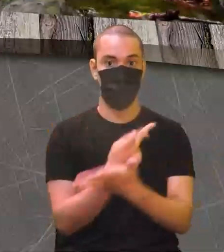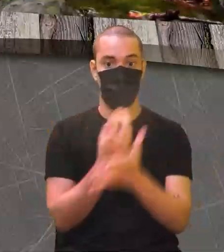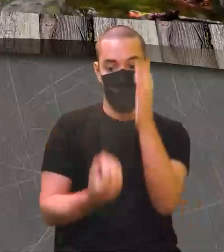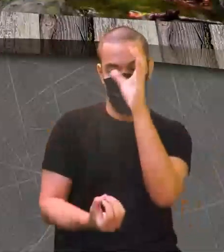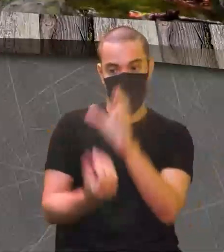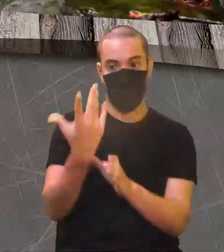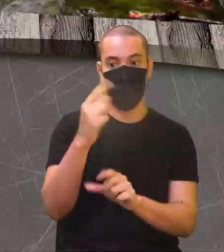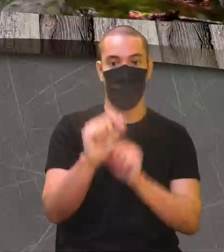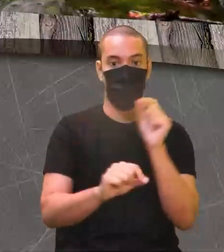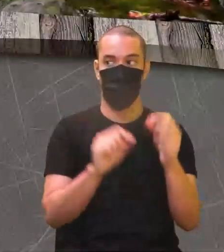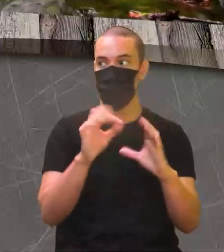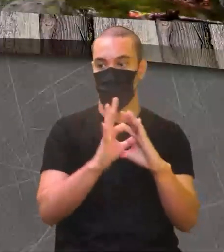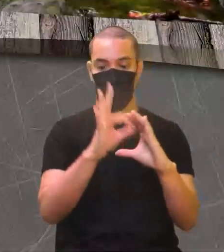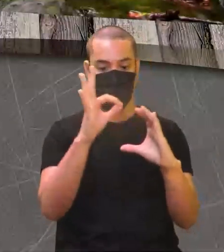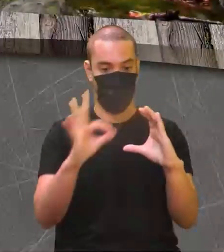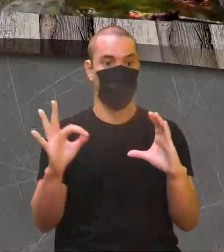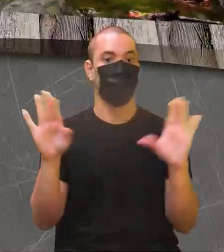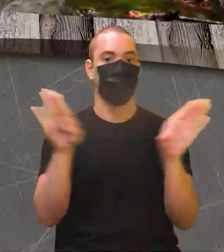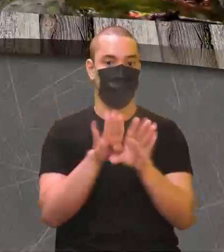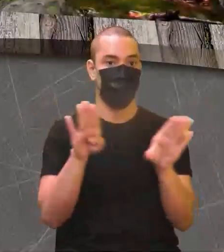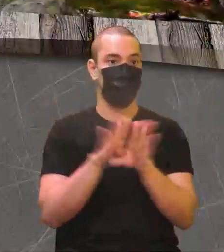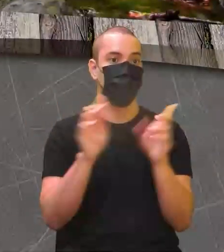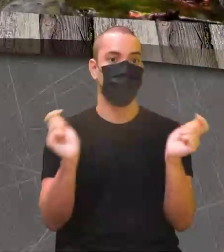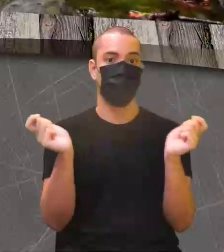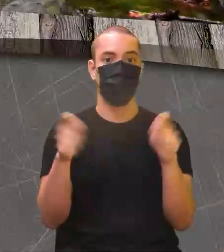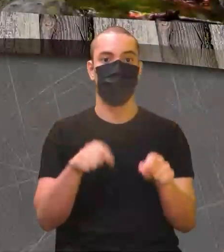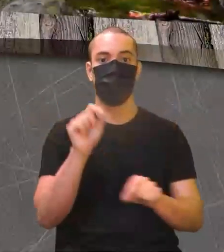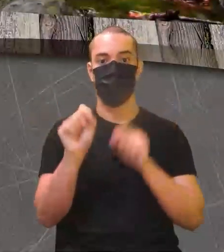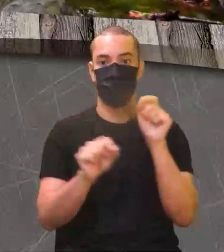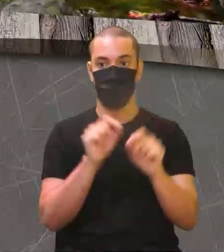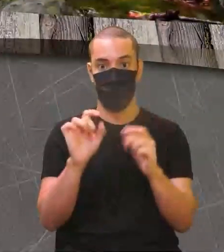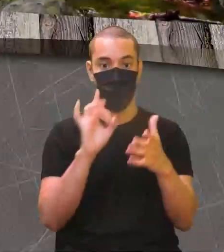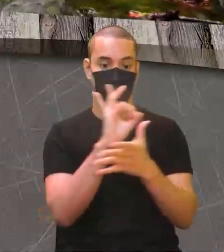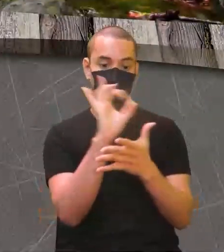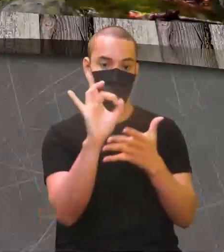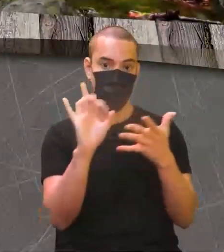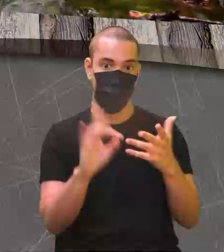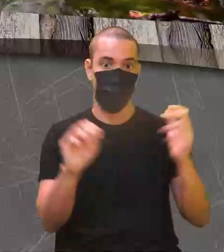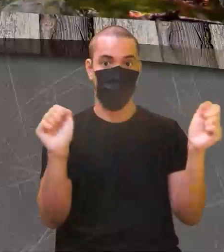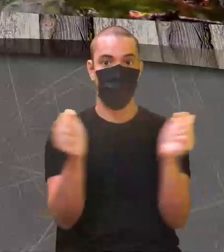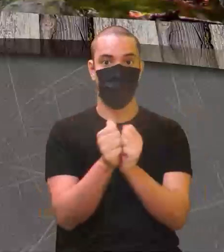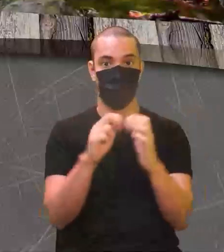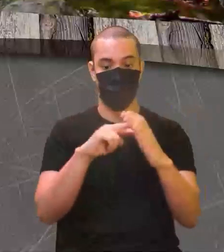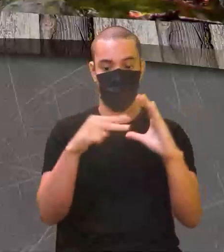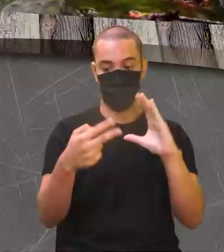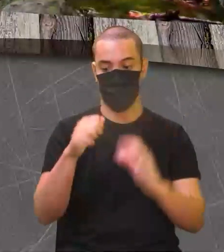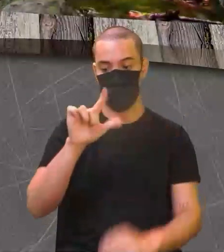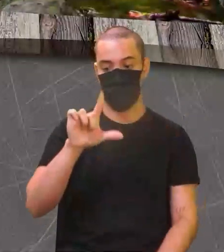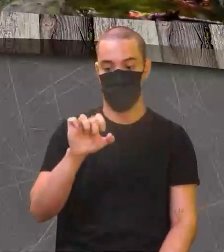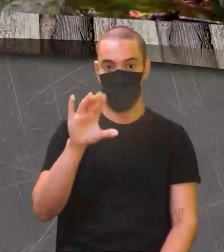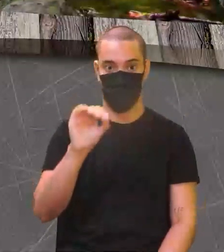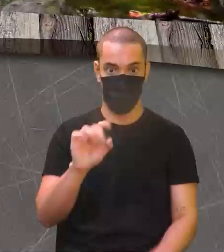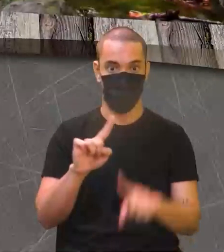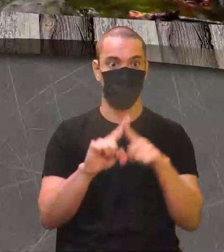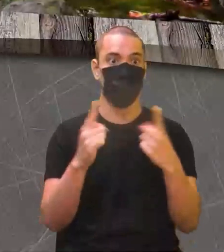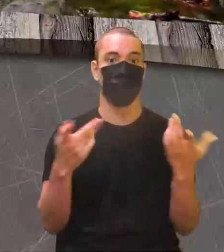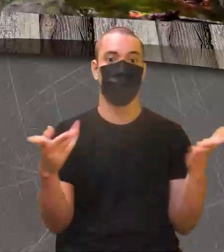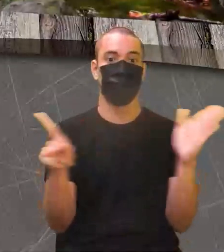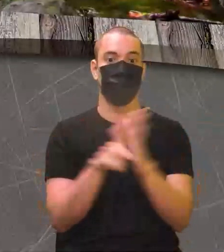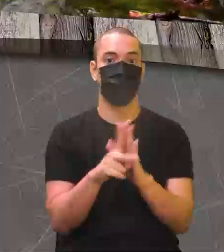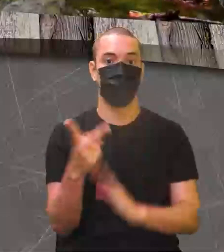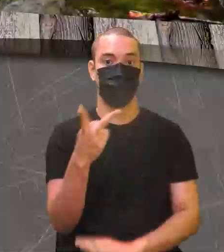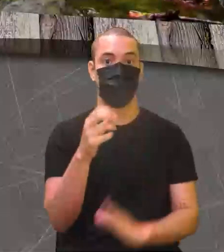de gametas. Você também vai ter cada gameta com um alelo diferente, mas agora para as